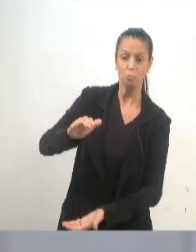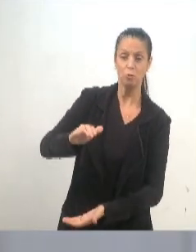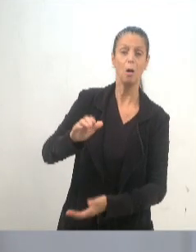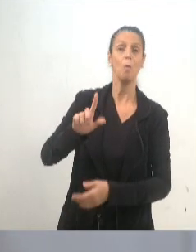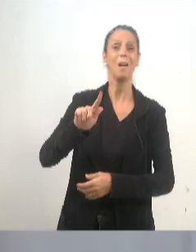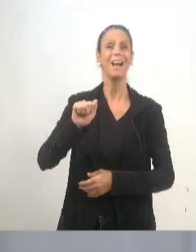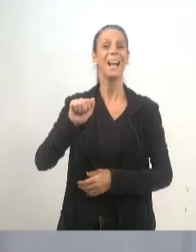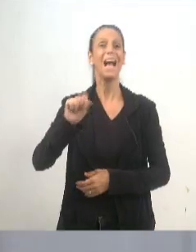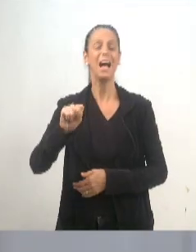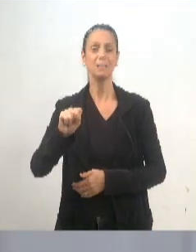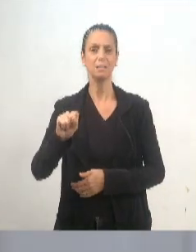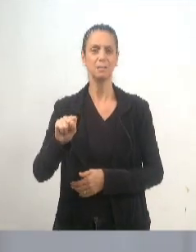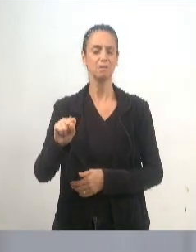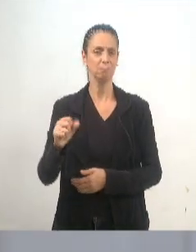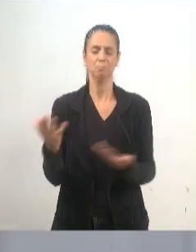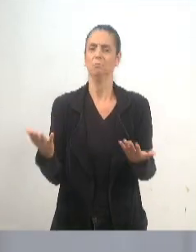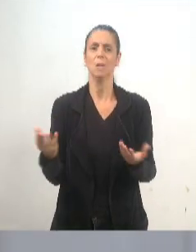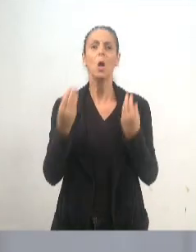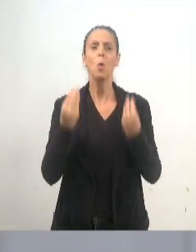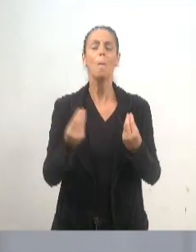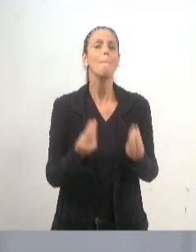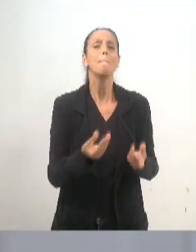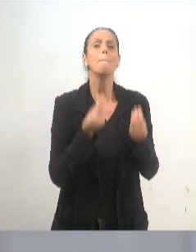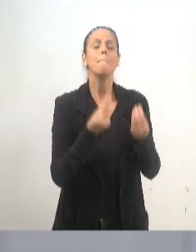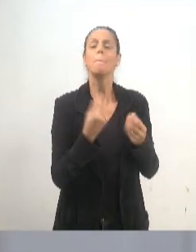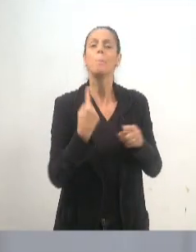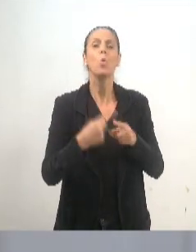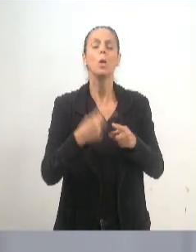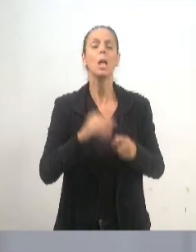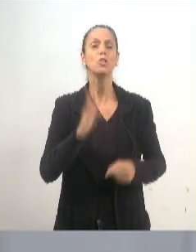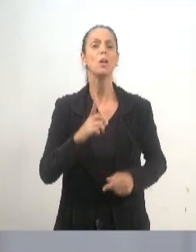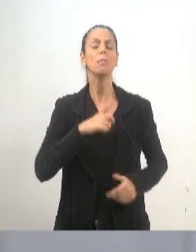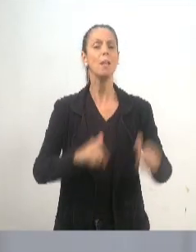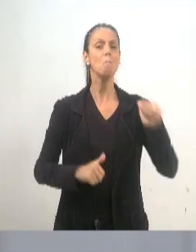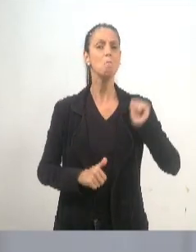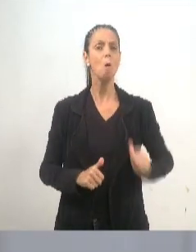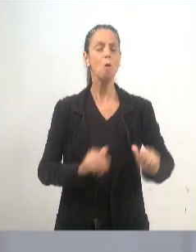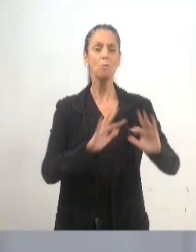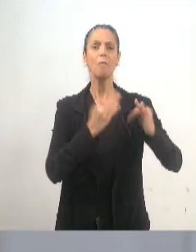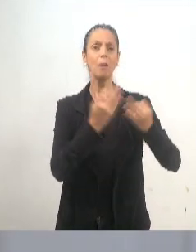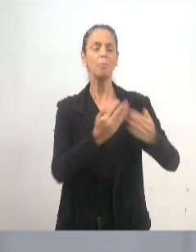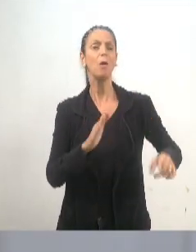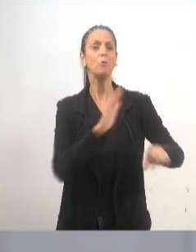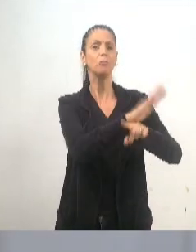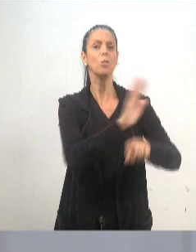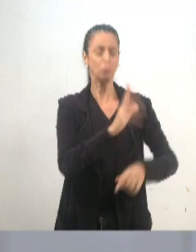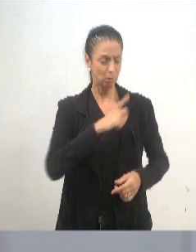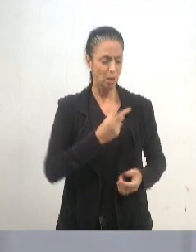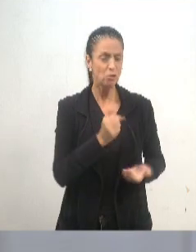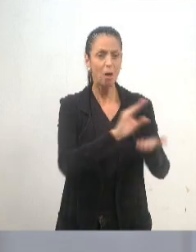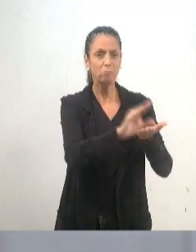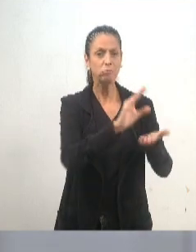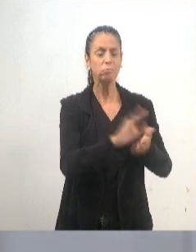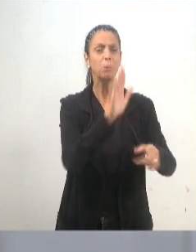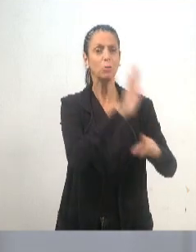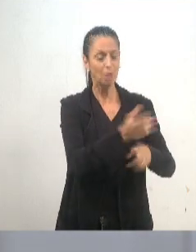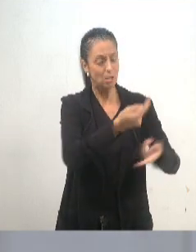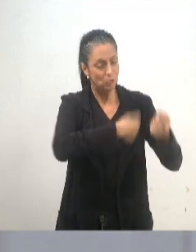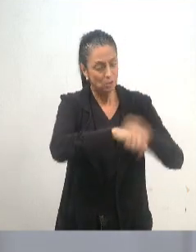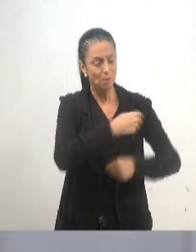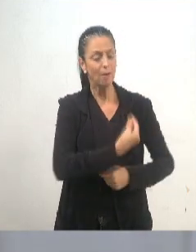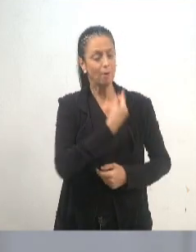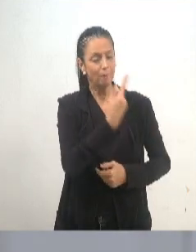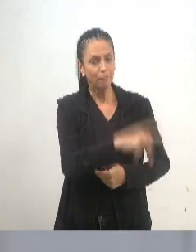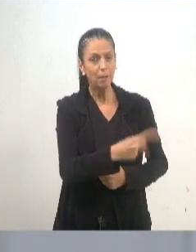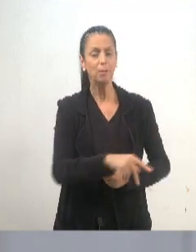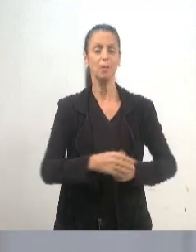que foi turbinado e agora passa de R$600 por mês? Já não tinha um valor de recursos para destinar essas pessoas, para administrar as suas vidas